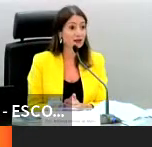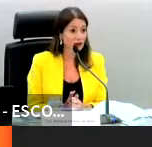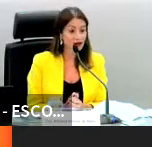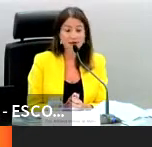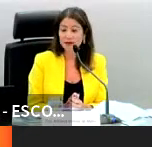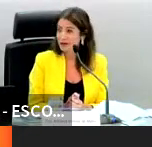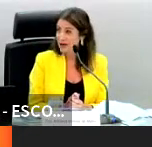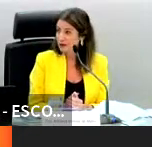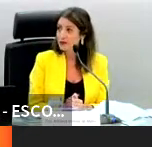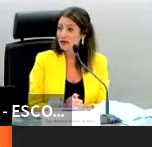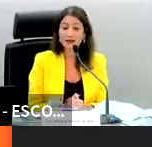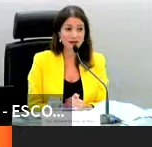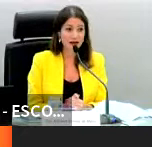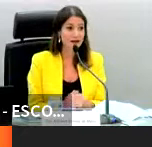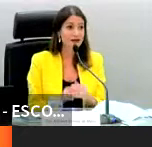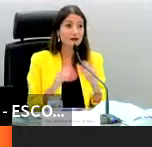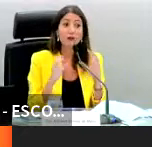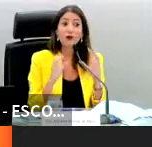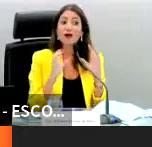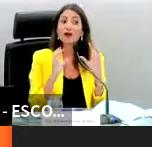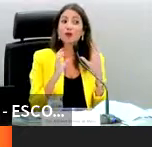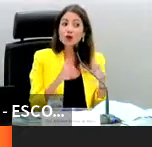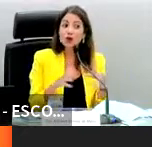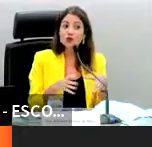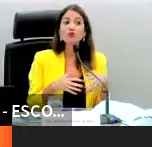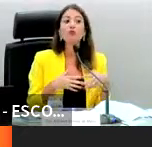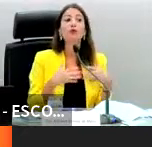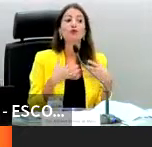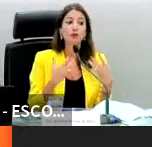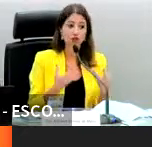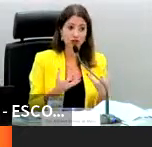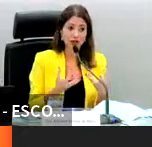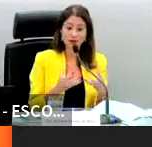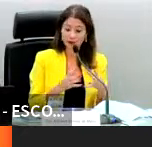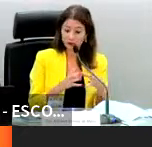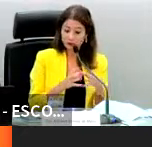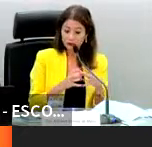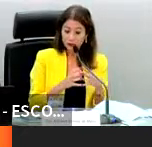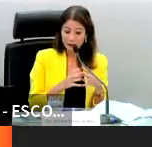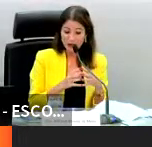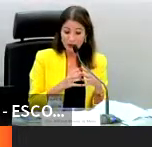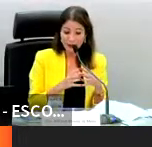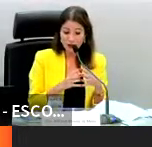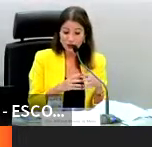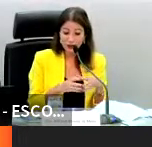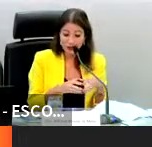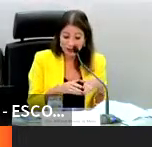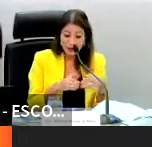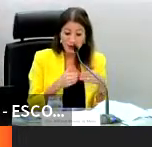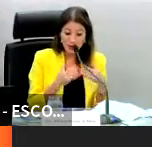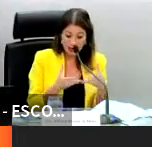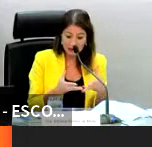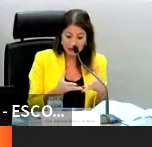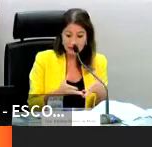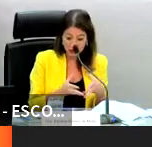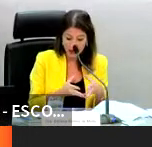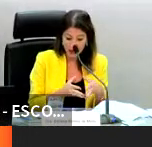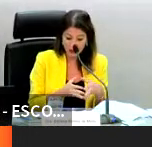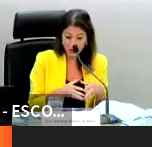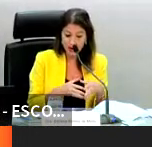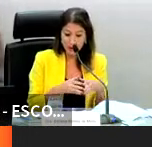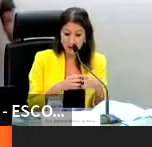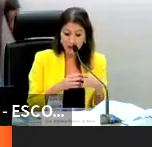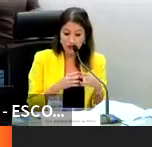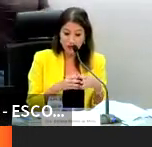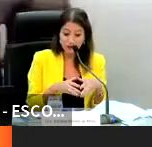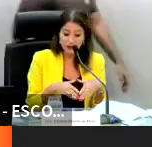pesquisa, 76 atas analisadas. Então, o nosso núcleo de pesquisa, a partir desse olhar desses